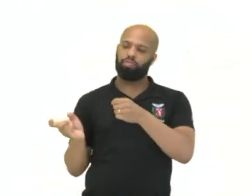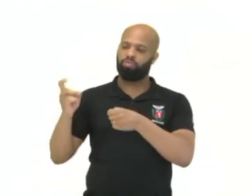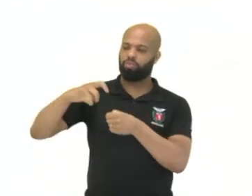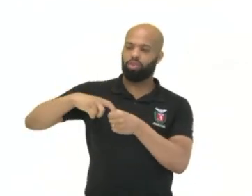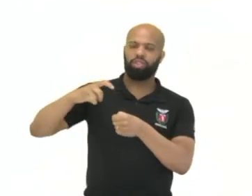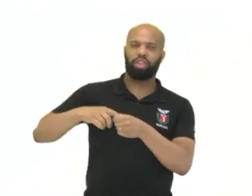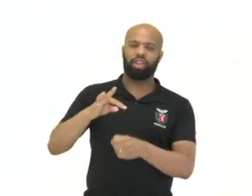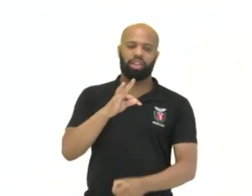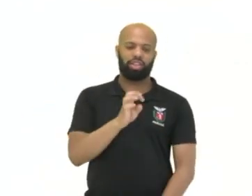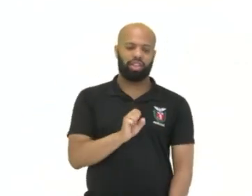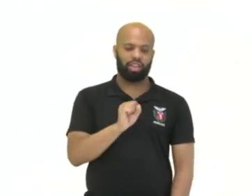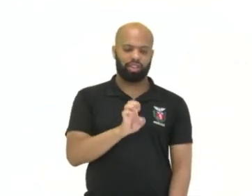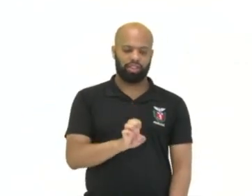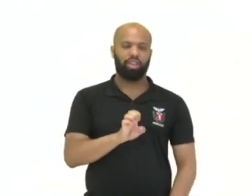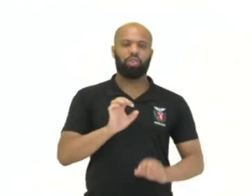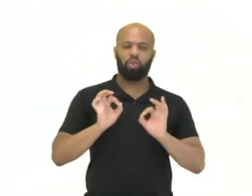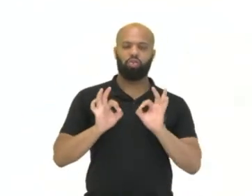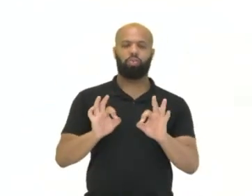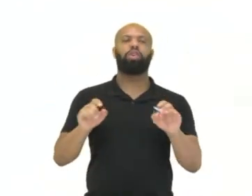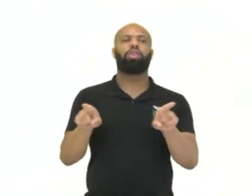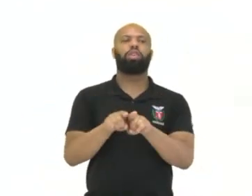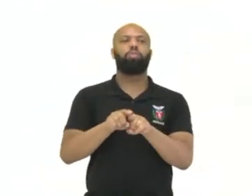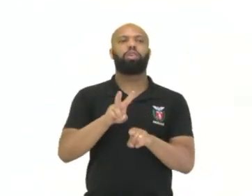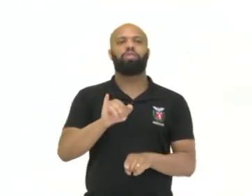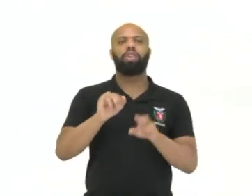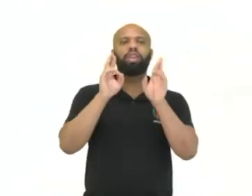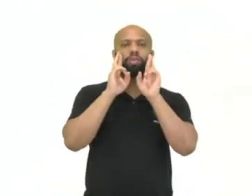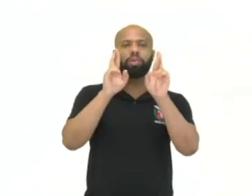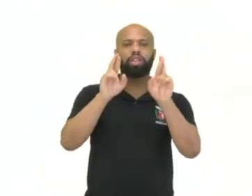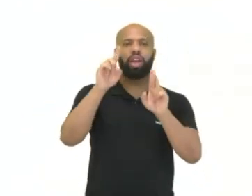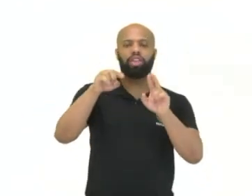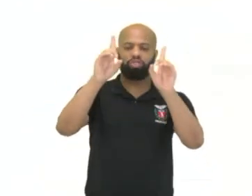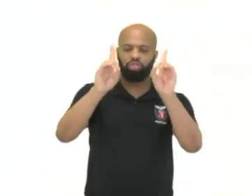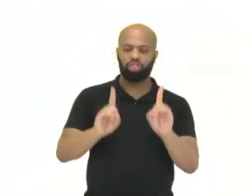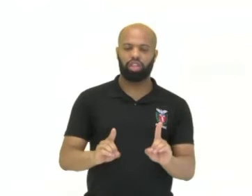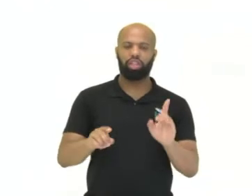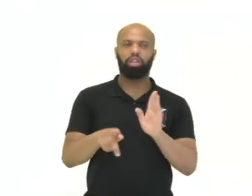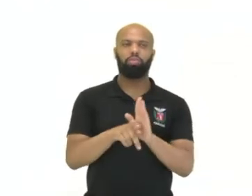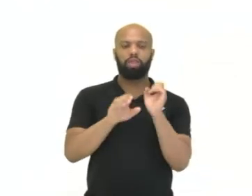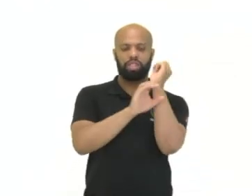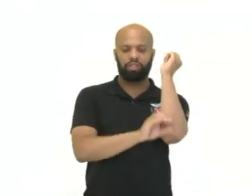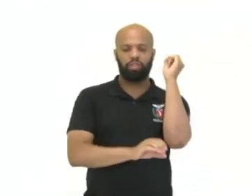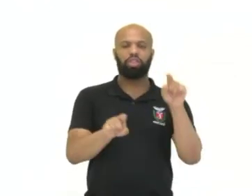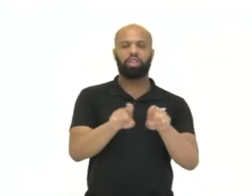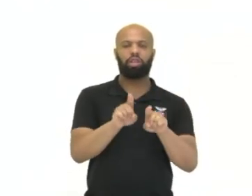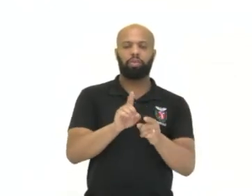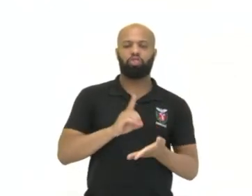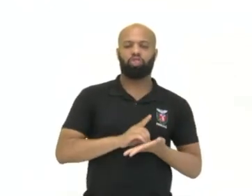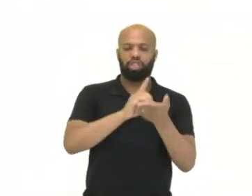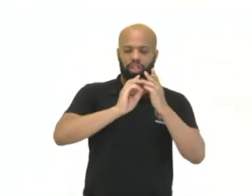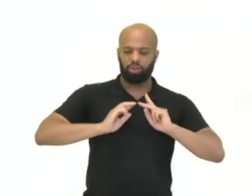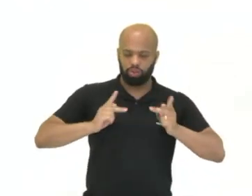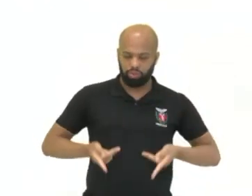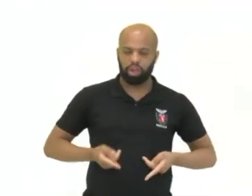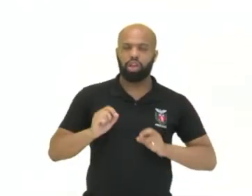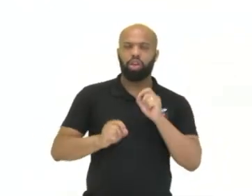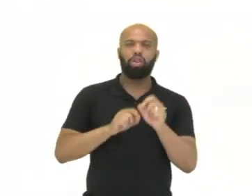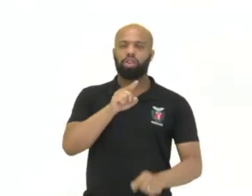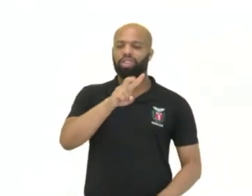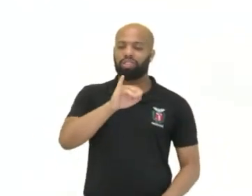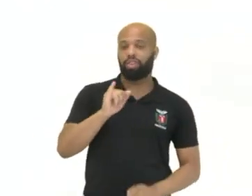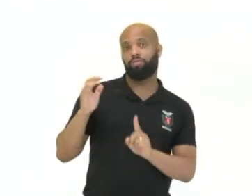tese, confirmando-a e respeitando os direitos civis e a dignidade humana, uma proposta de intervenção você vai